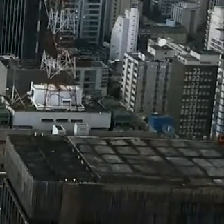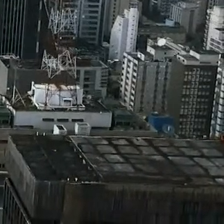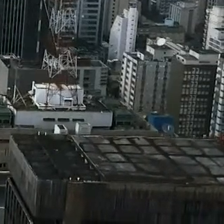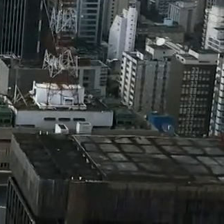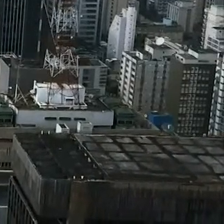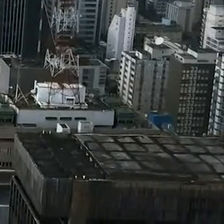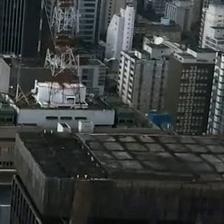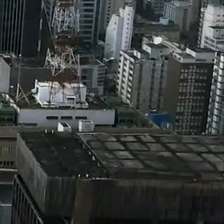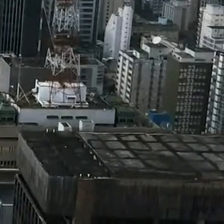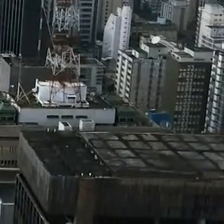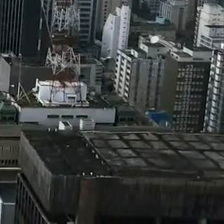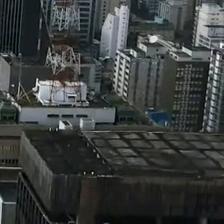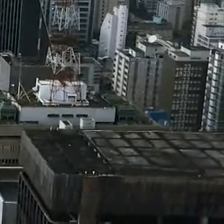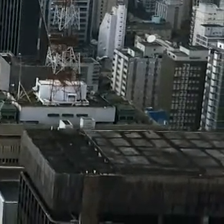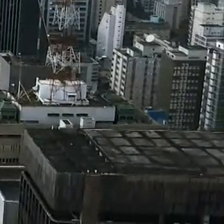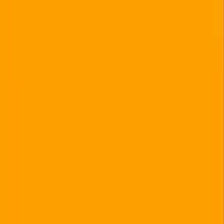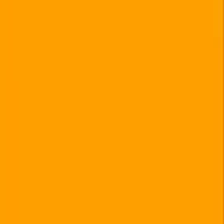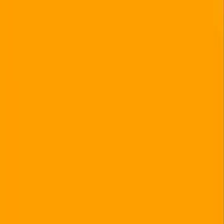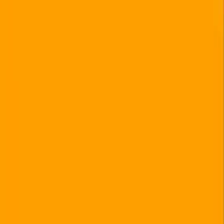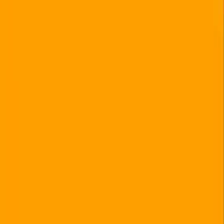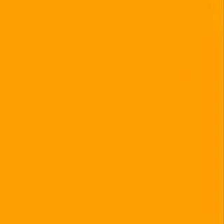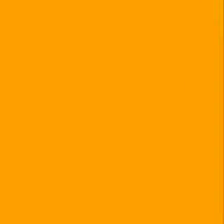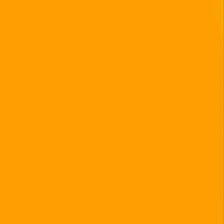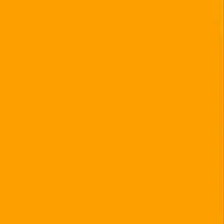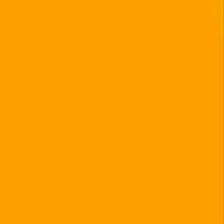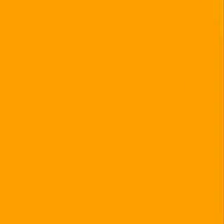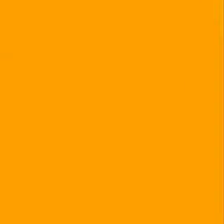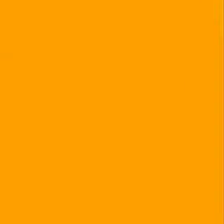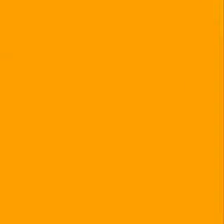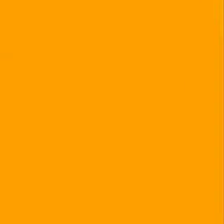Café Filosófico Expresso.